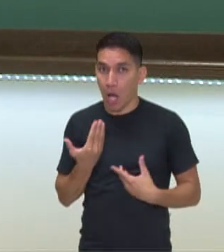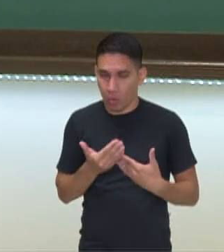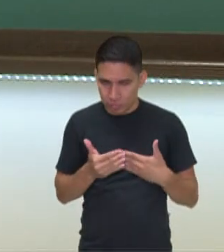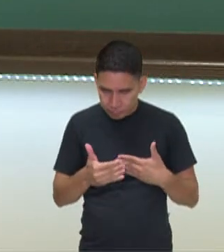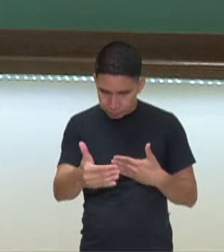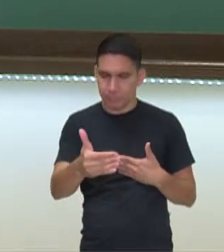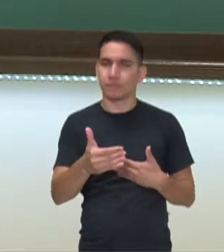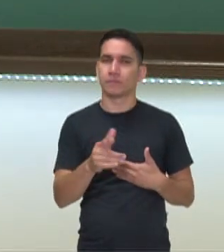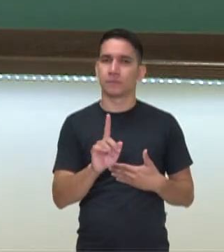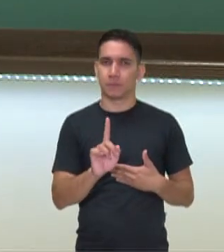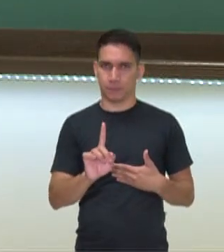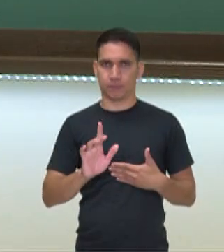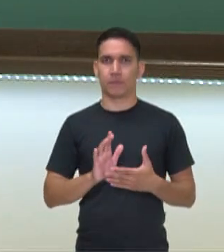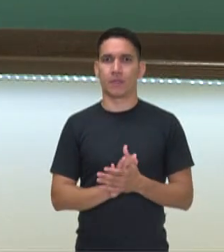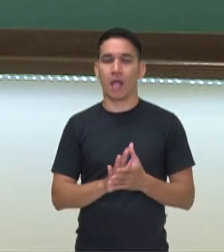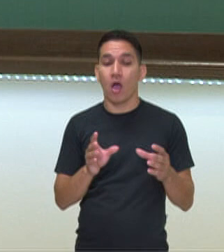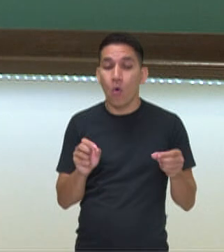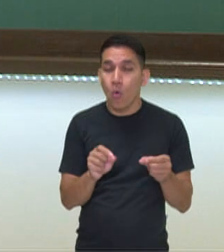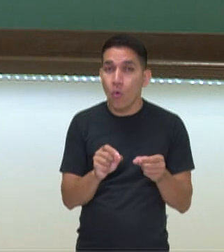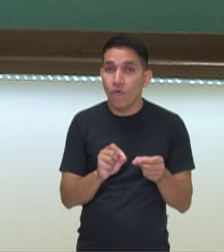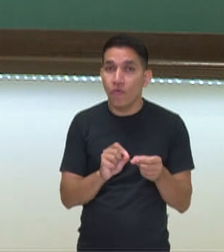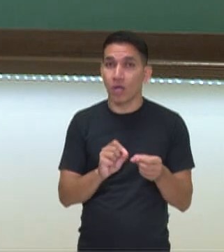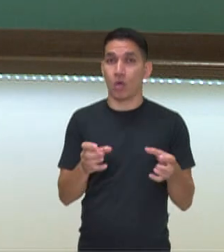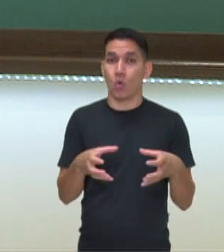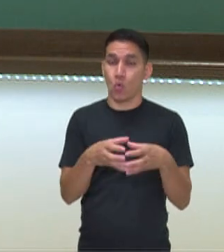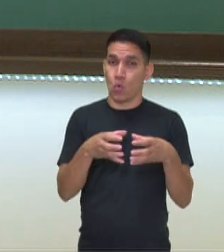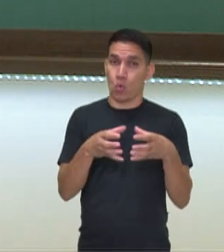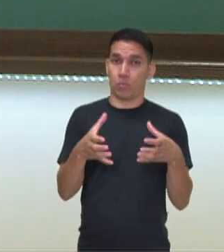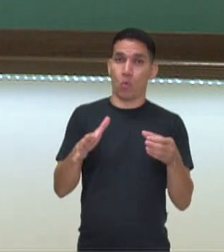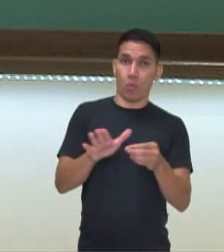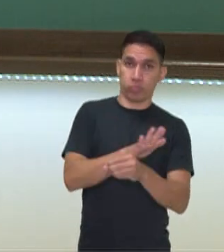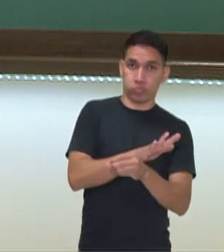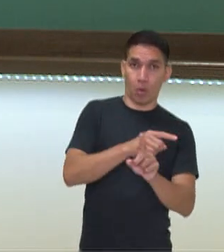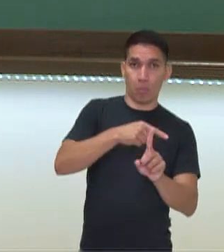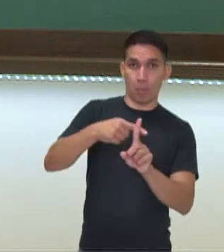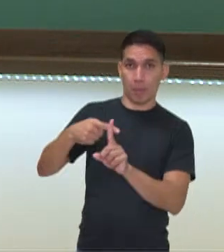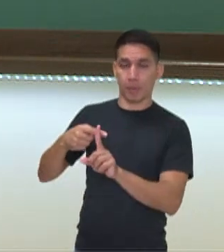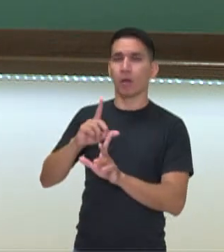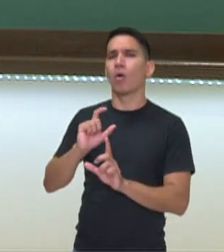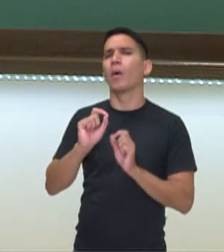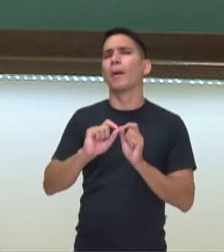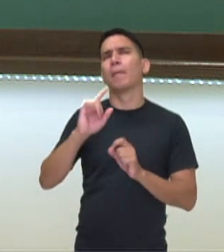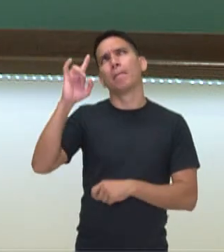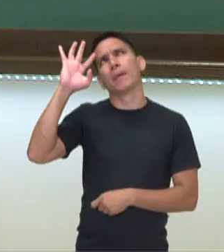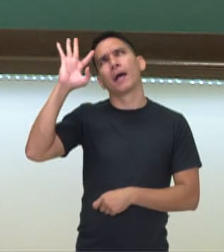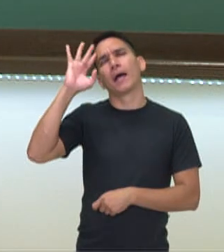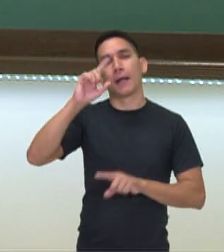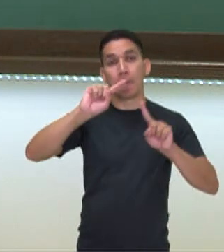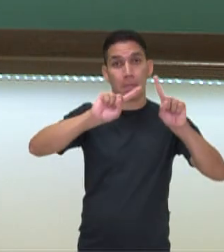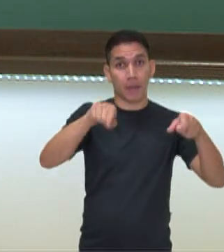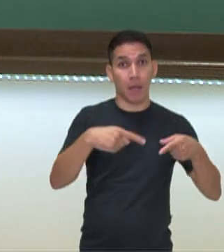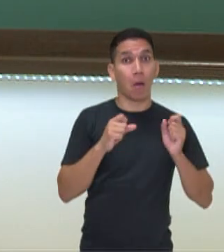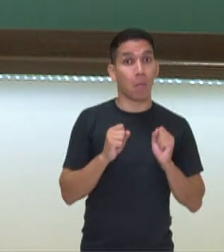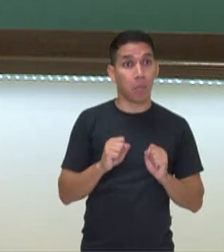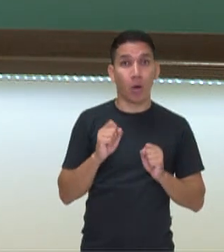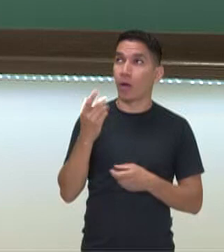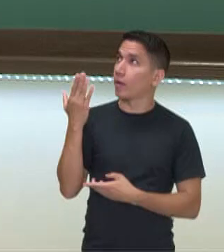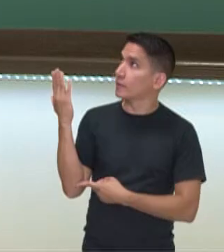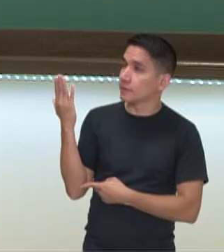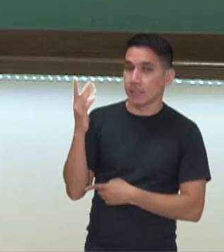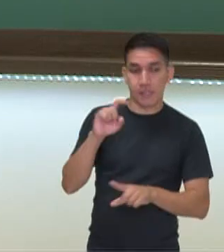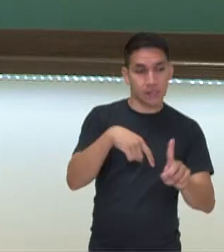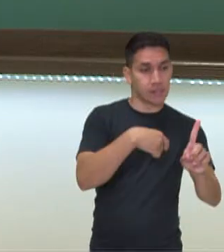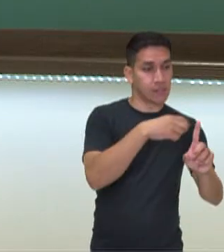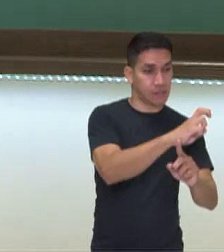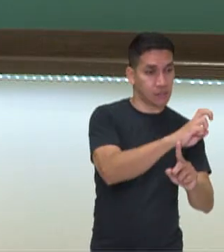continuar essa expressão no conjunto dos números naturais. Então, eu vou pensar nos parênteses. Ah, professora, eu posso pôr o parênteses aqui no 5